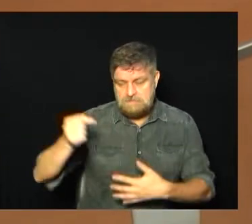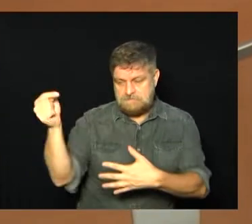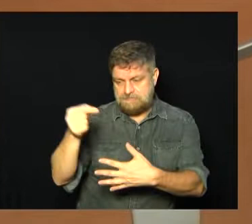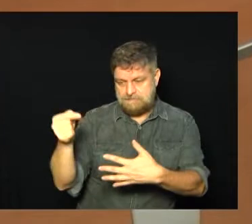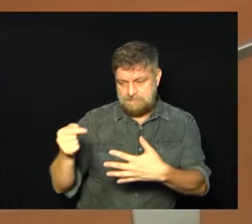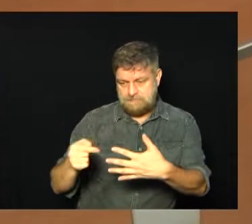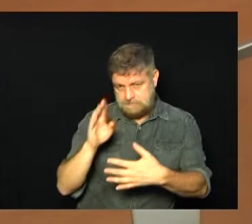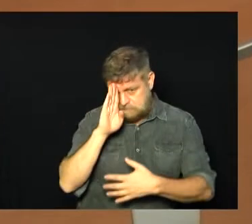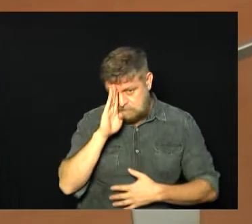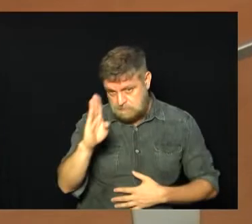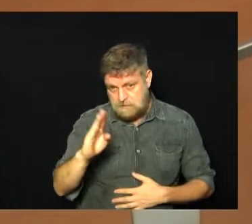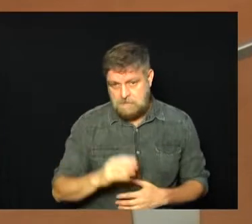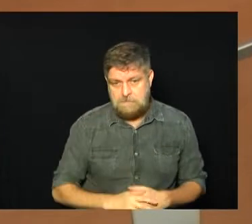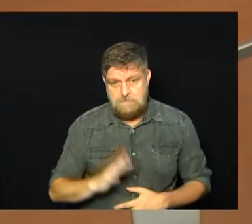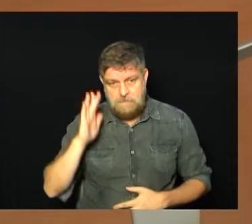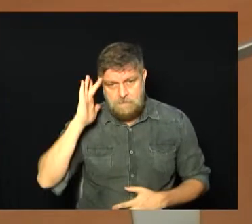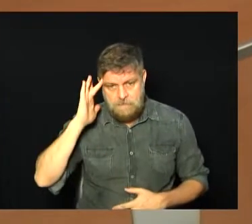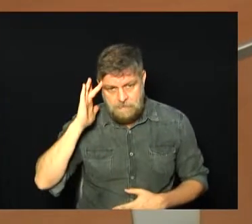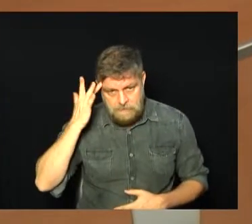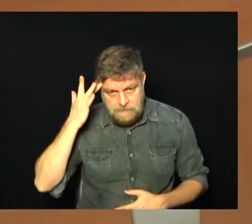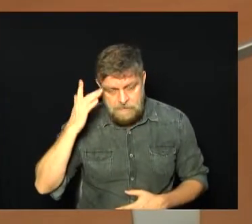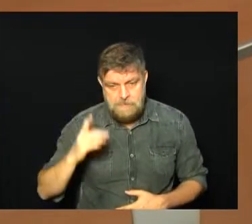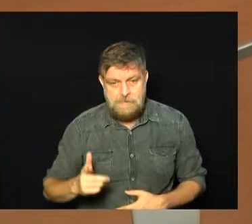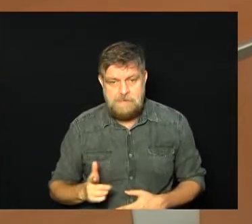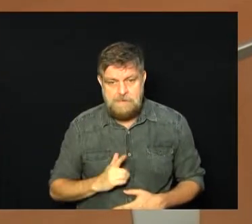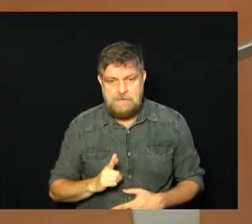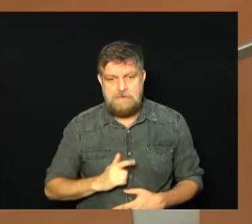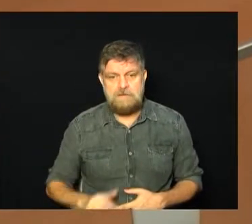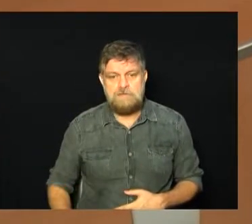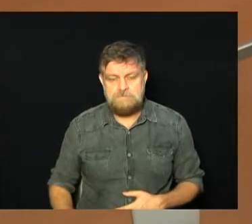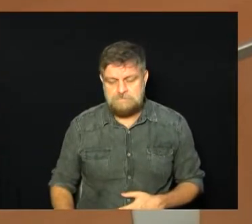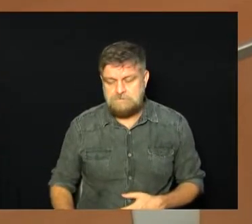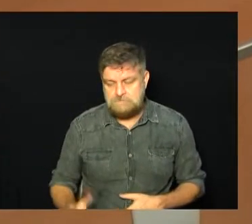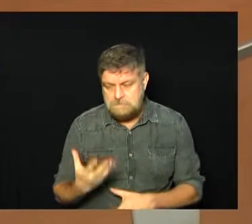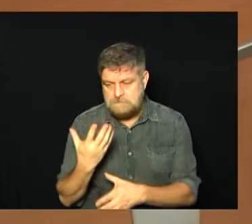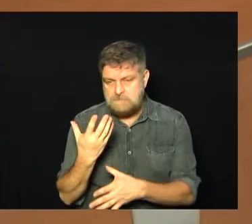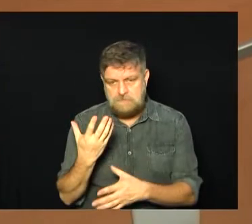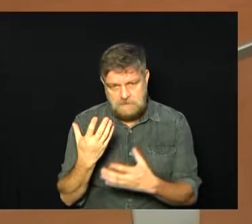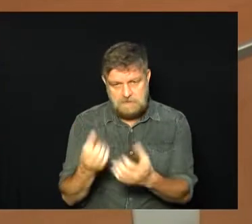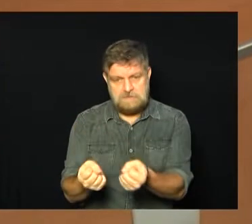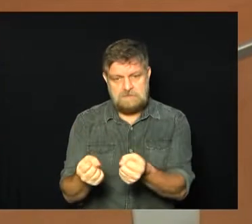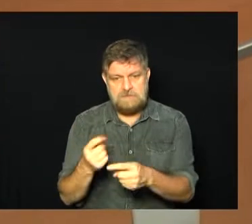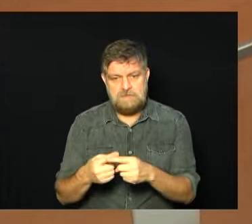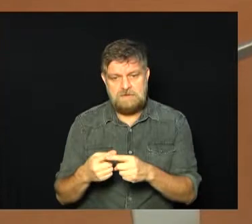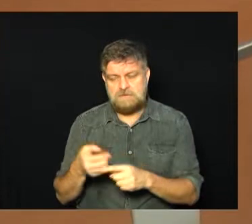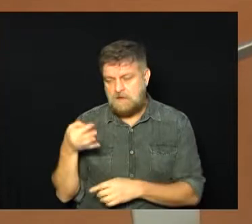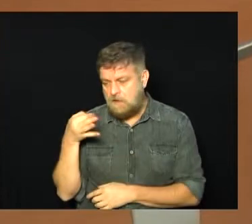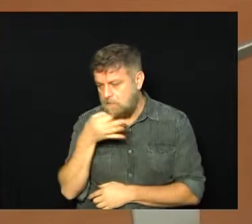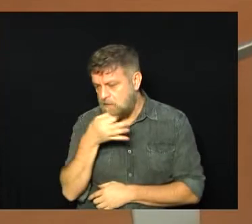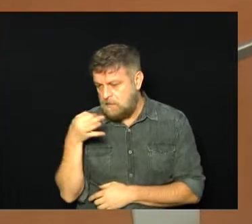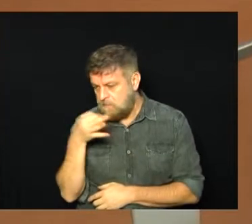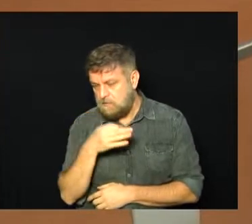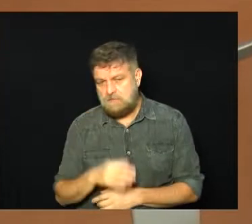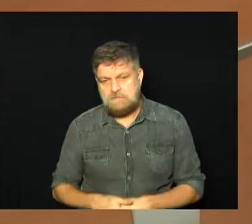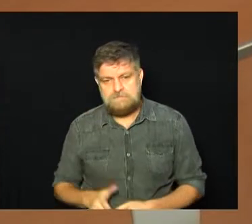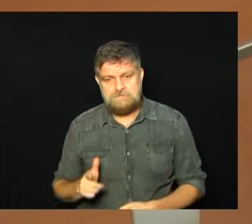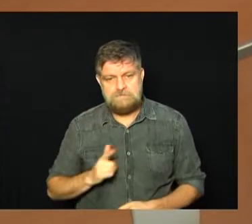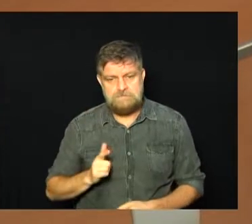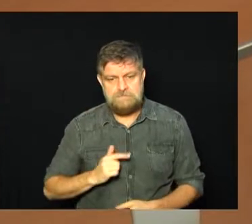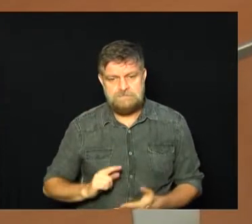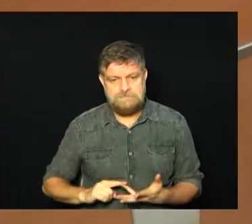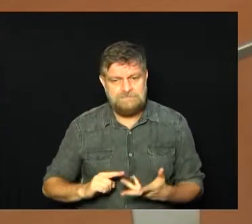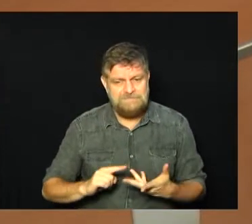Mas eu acho que vai passar essa opção do parque, porque, que nem foi dito aqui, são muito mais